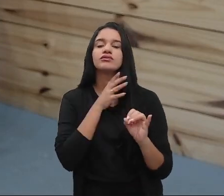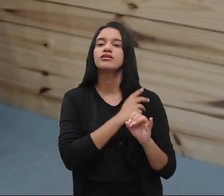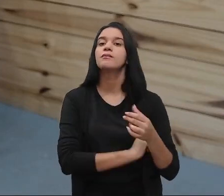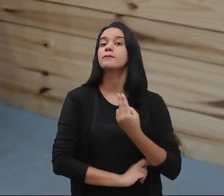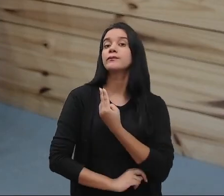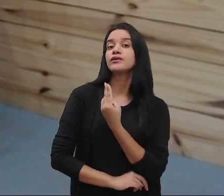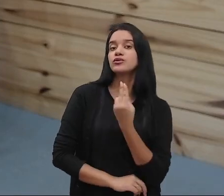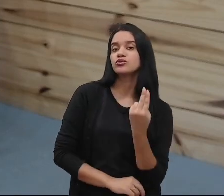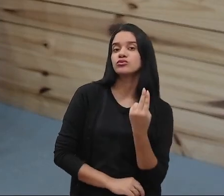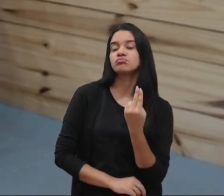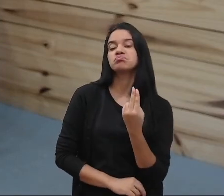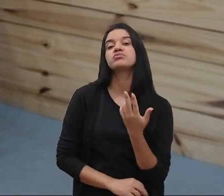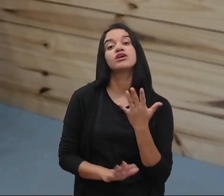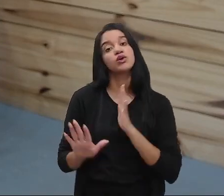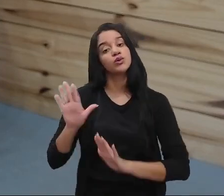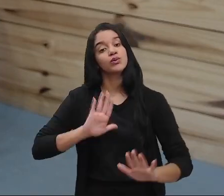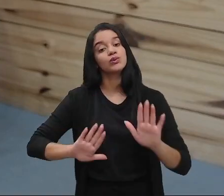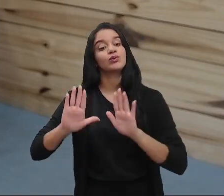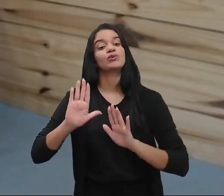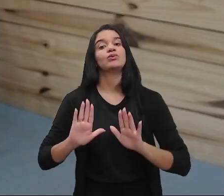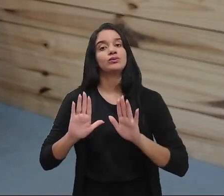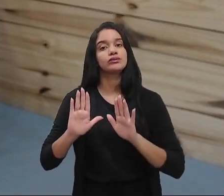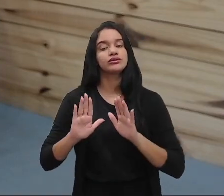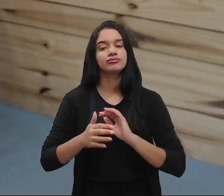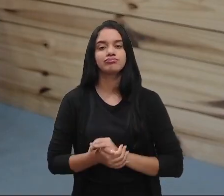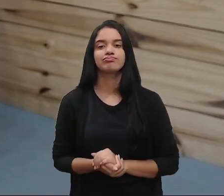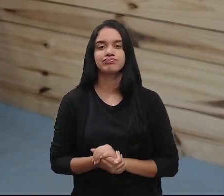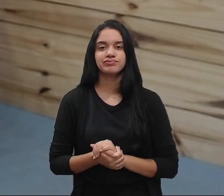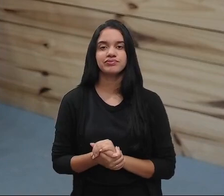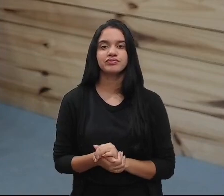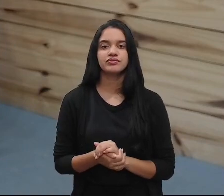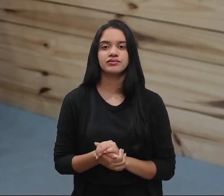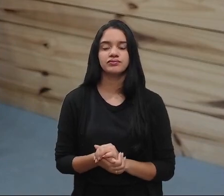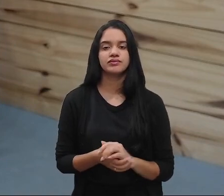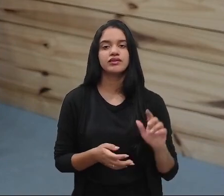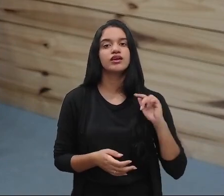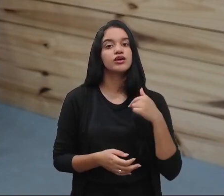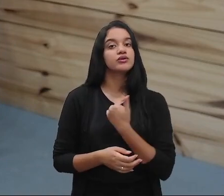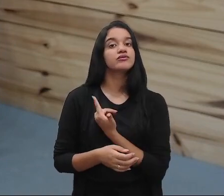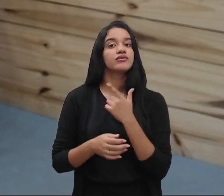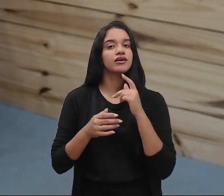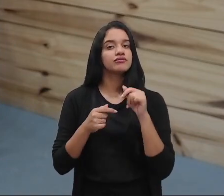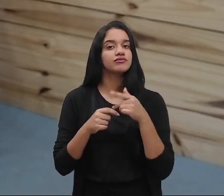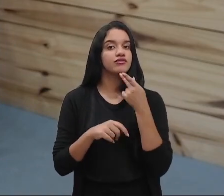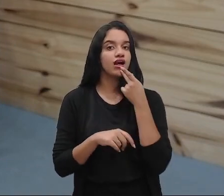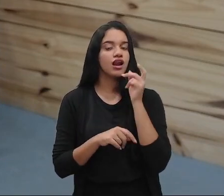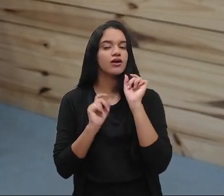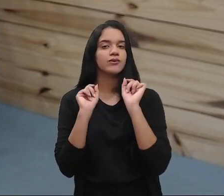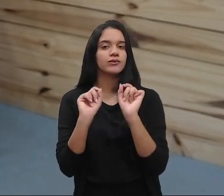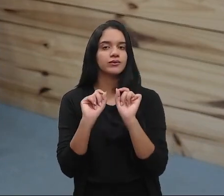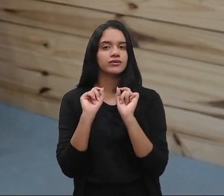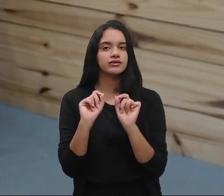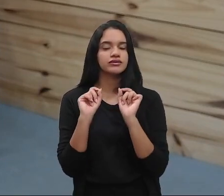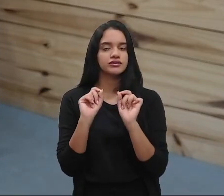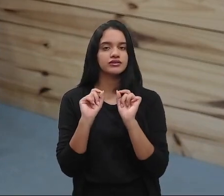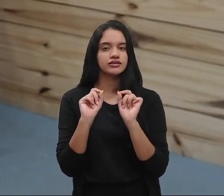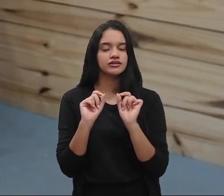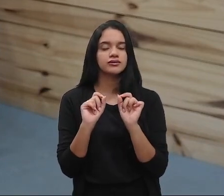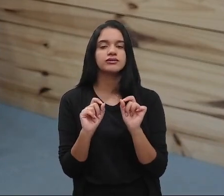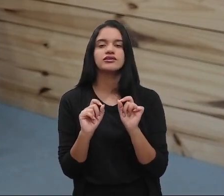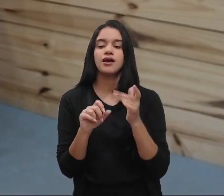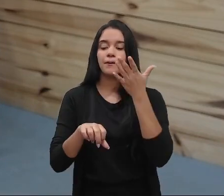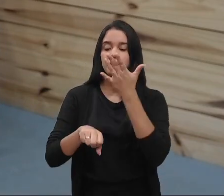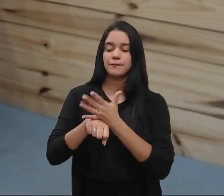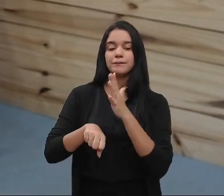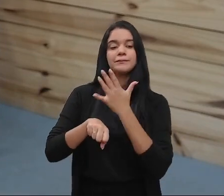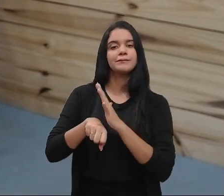is... muito cuidado referente a isso. E outra coisa que a gente vai pontuar aqui com vocês também, essa questão de a